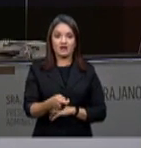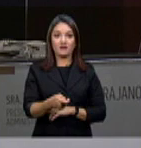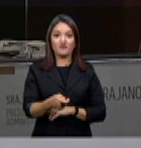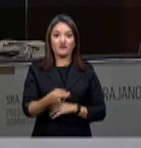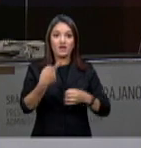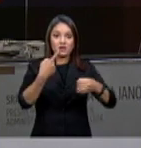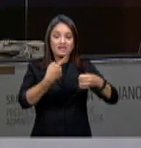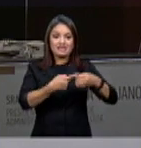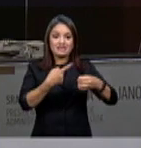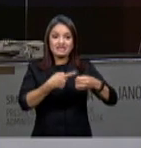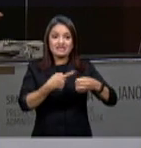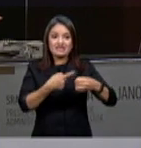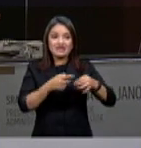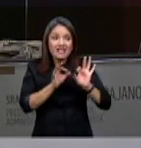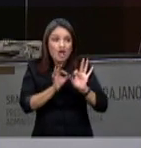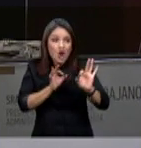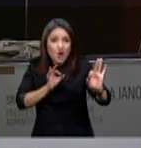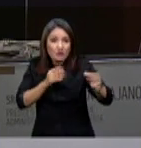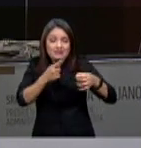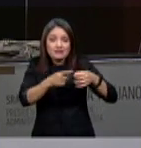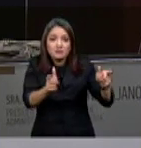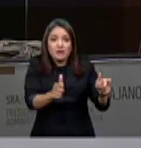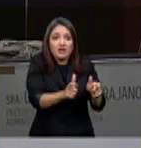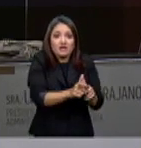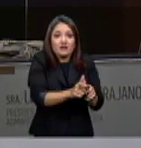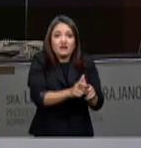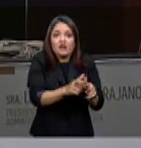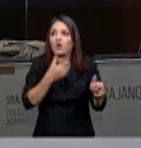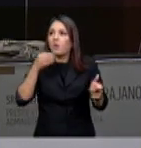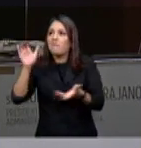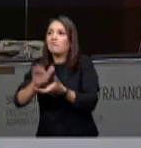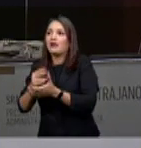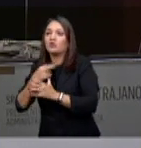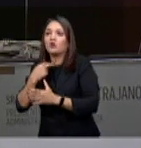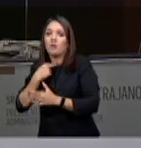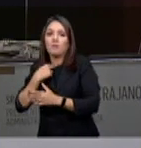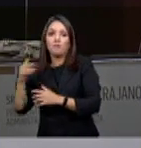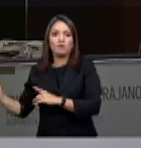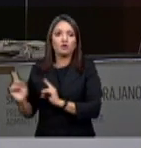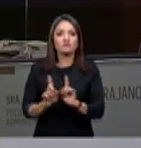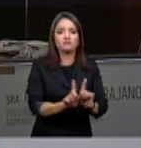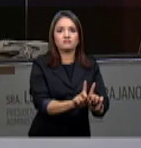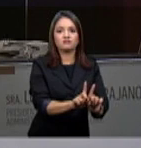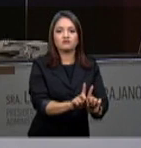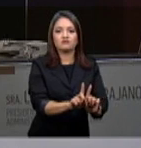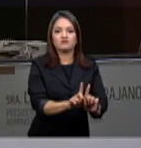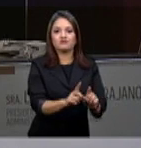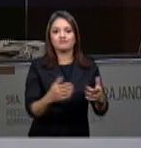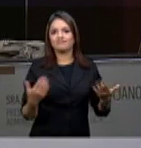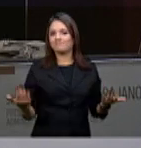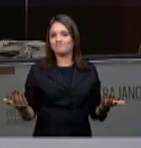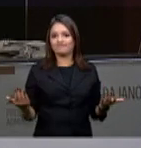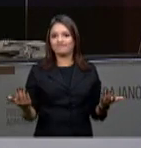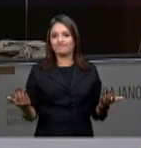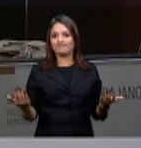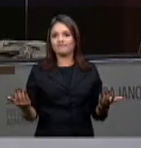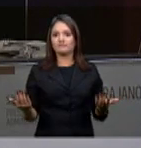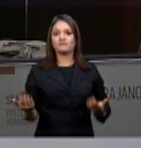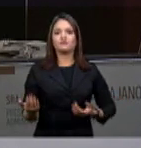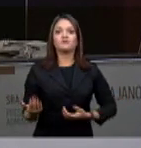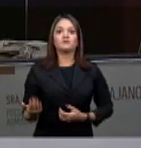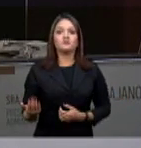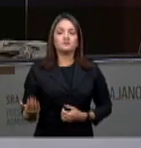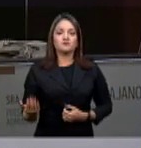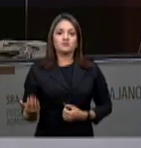carreira se ela tem que ir para uma cidade muito pequena aonde o marido não pode ir porque ela não tem nenhuma E aí eu que